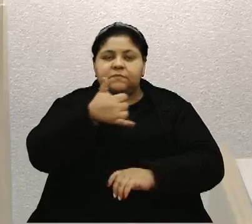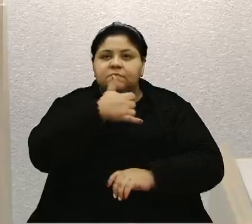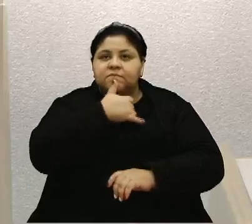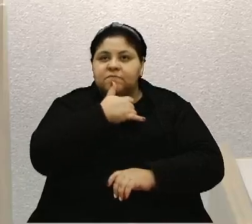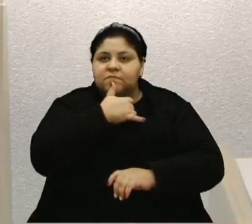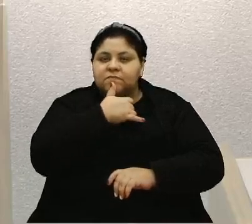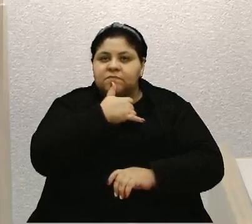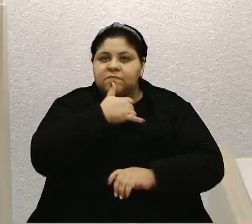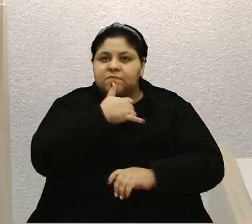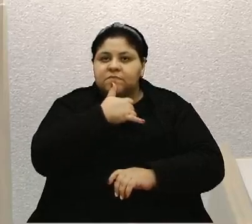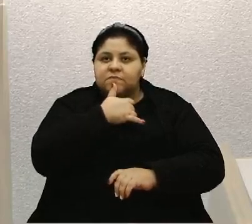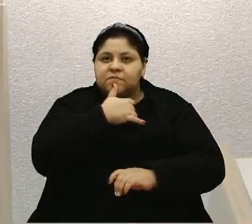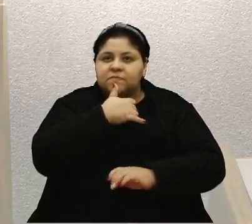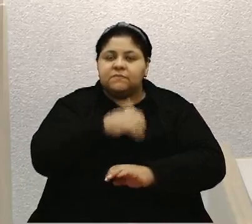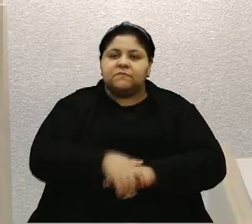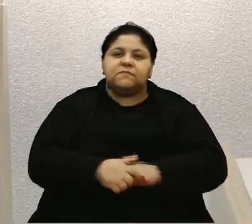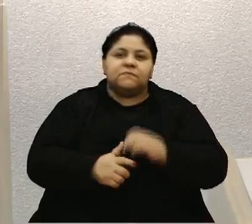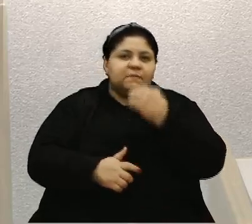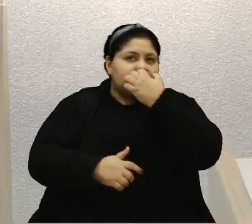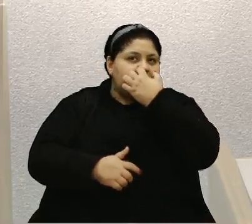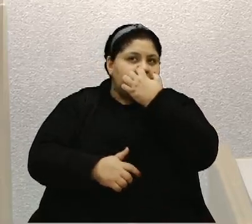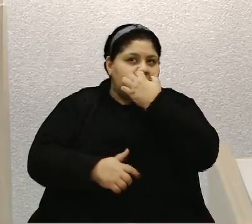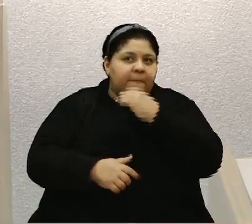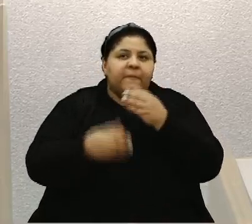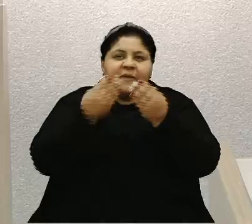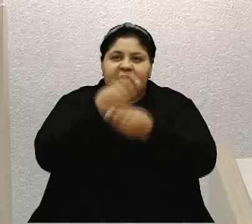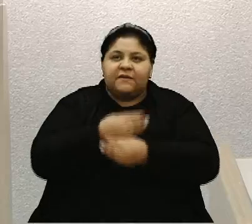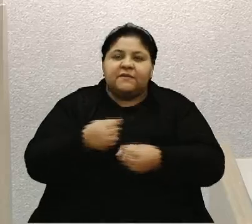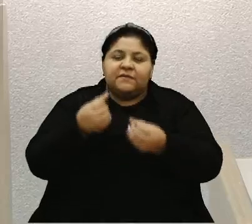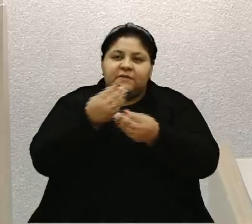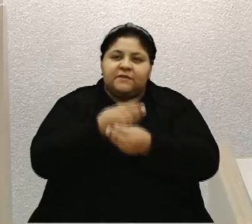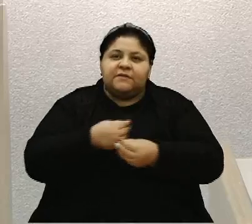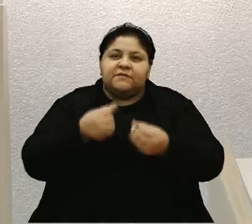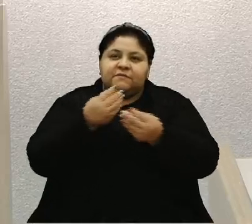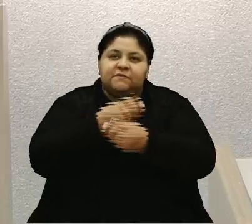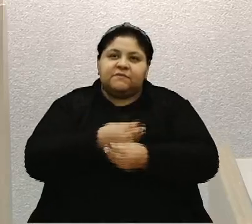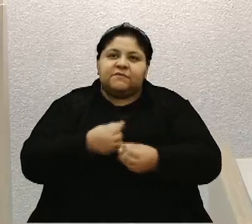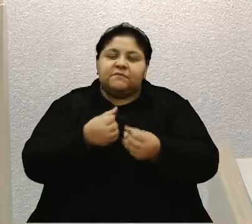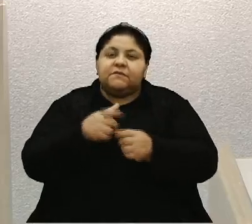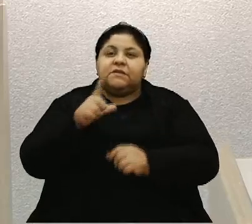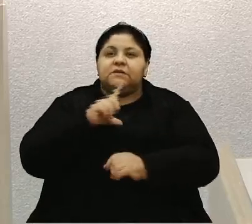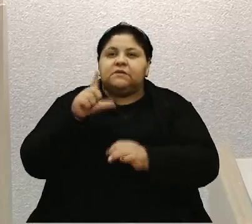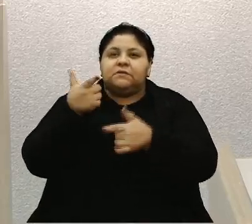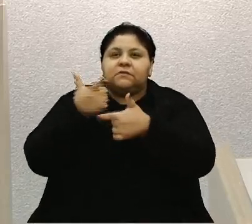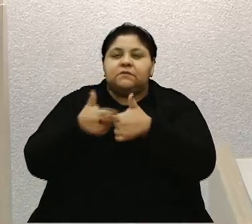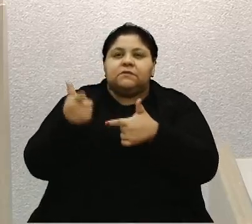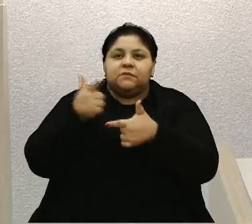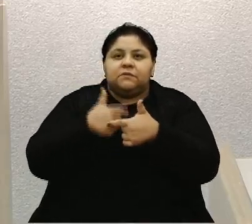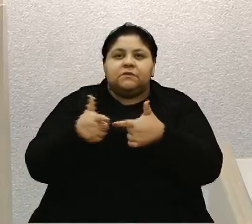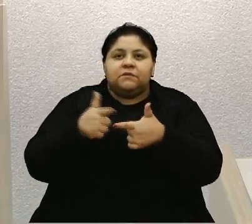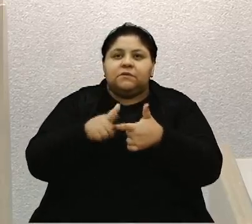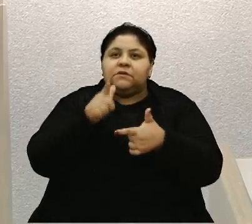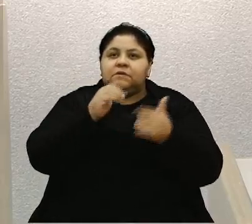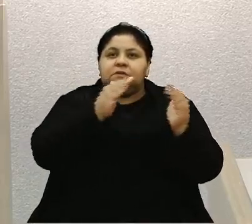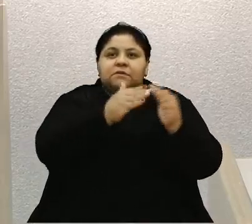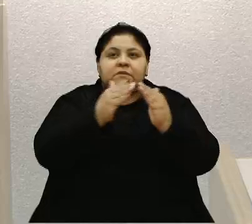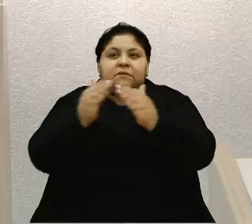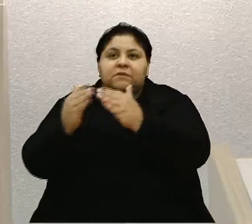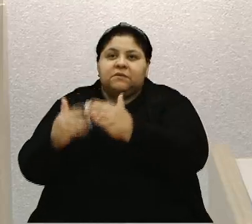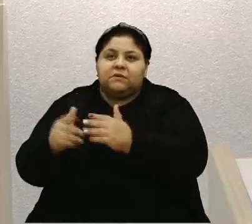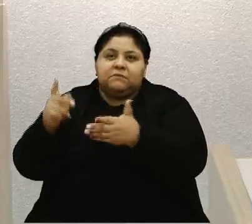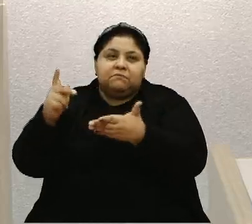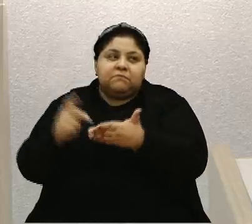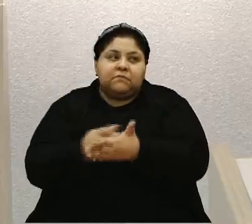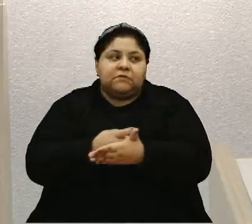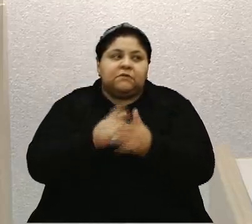tem, né, governos que sejam sensíveis a essa situação, a gente tem situações de invasões, de moradias inadequadas, em áreas